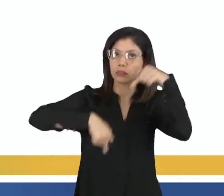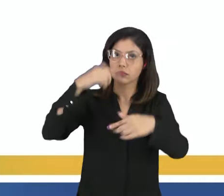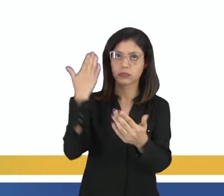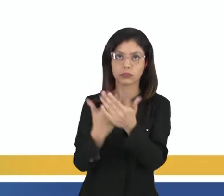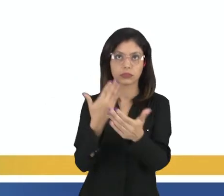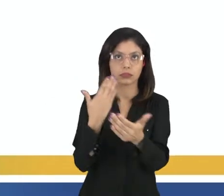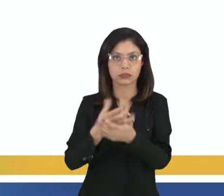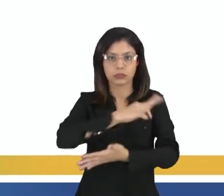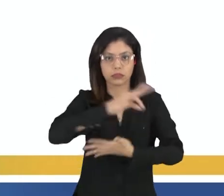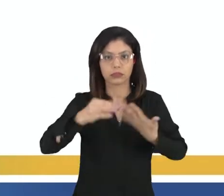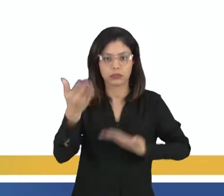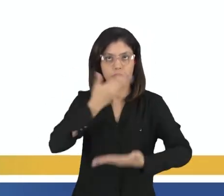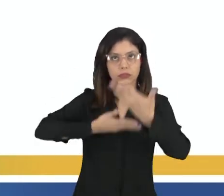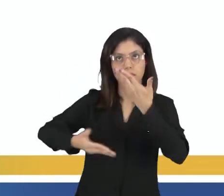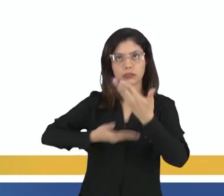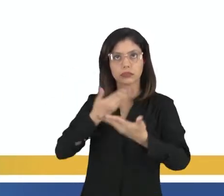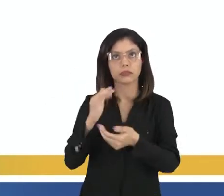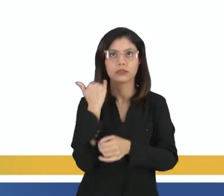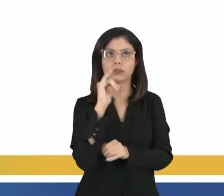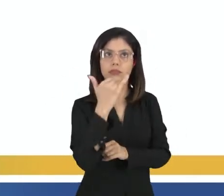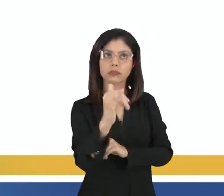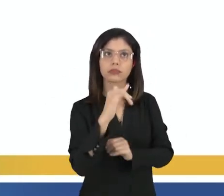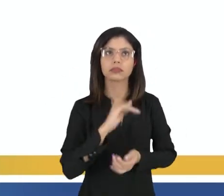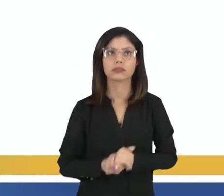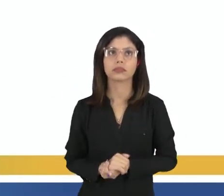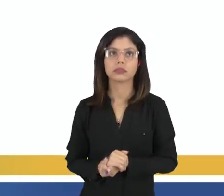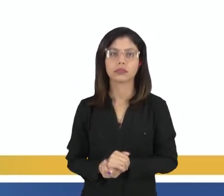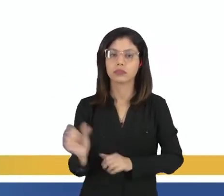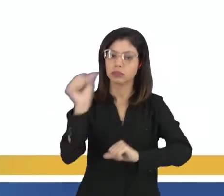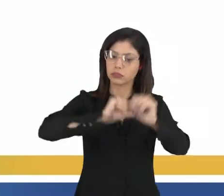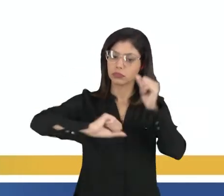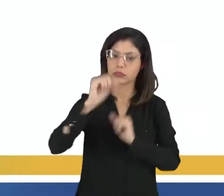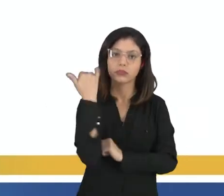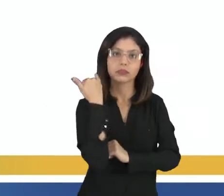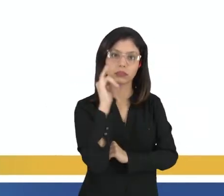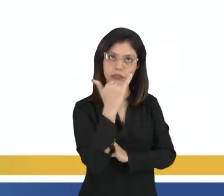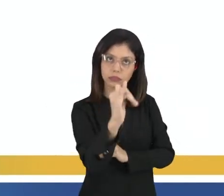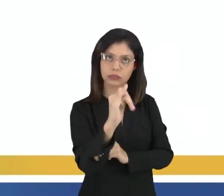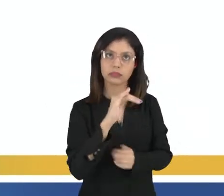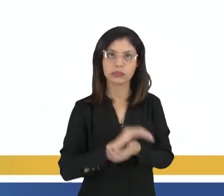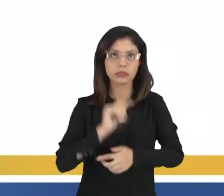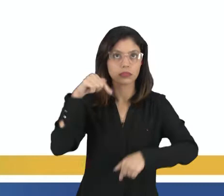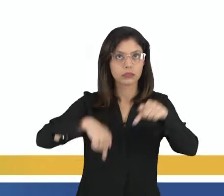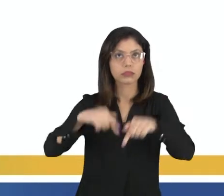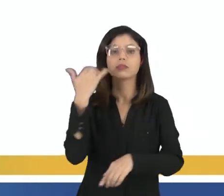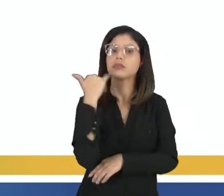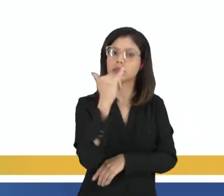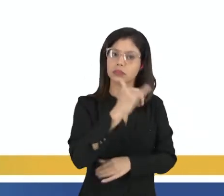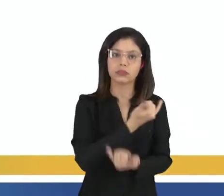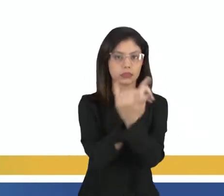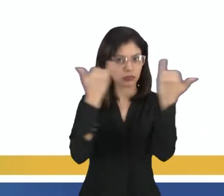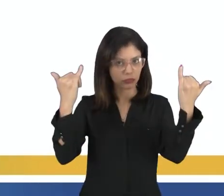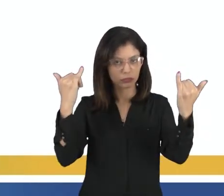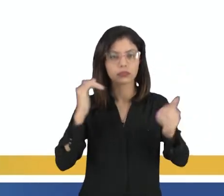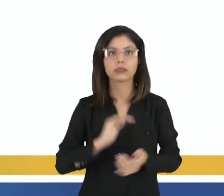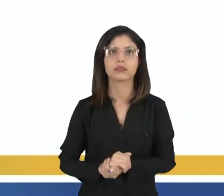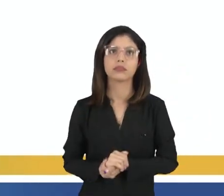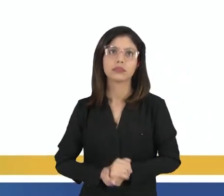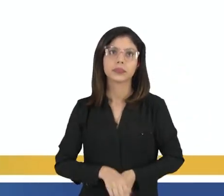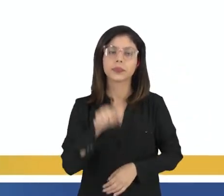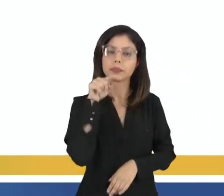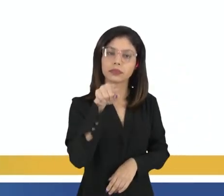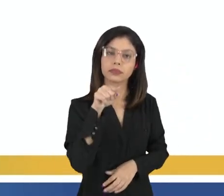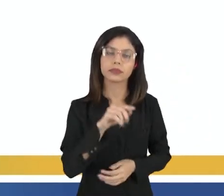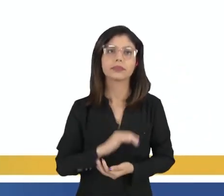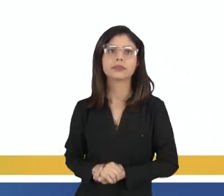estuda o fenômeno da transferência de elétrons para transformar energia química em energia elétrica. Então,